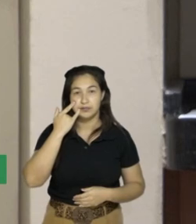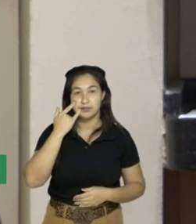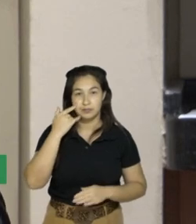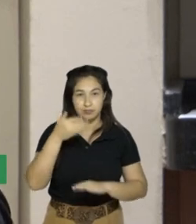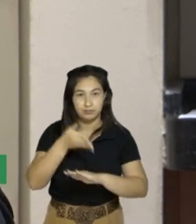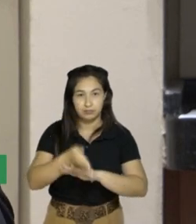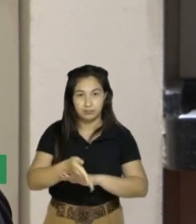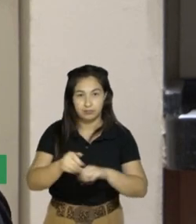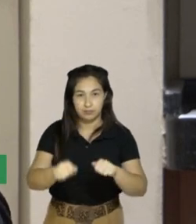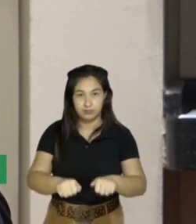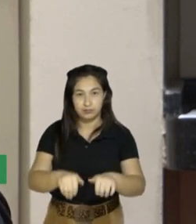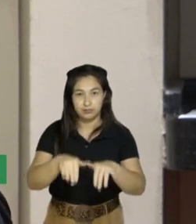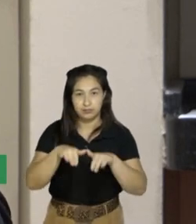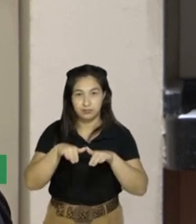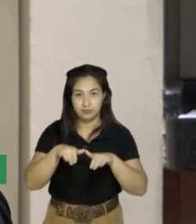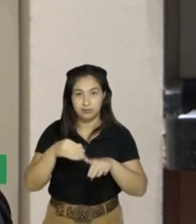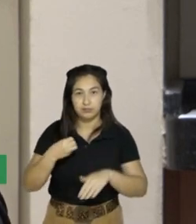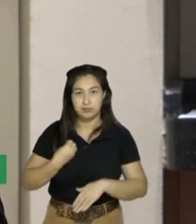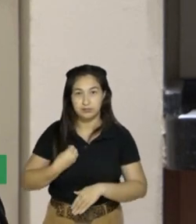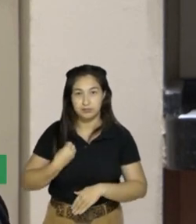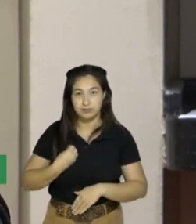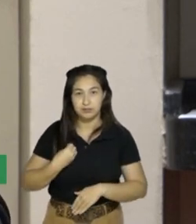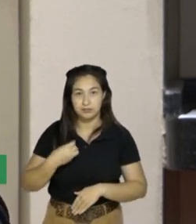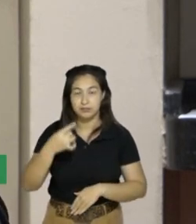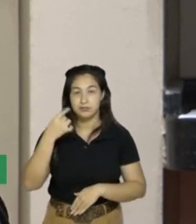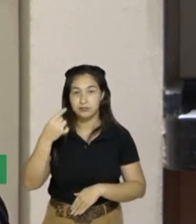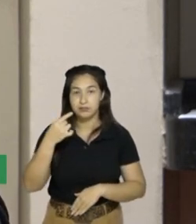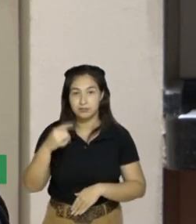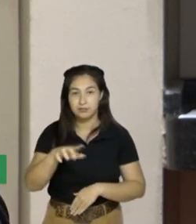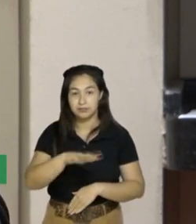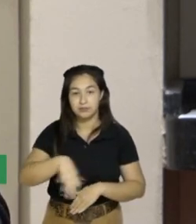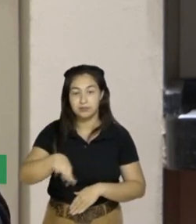está aí no plenário com o Deputados